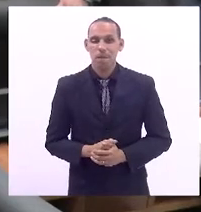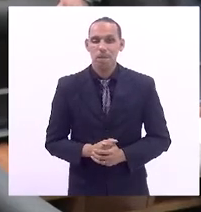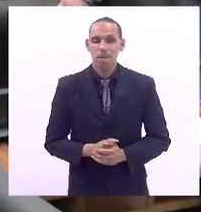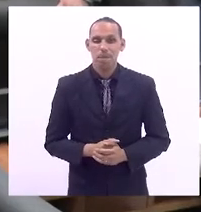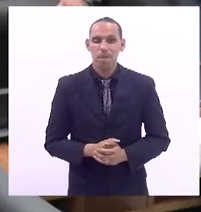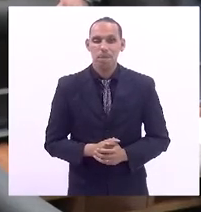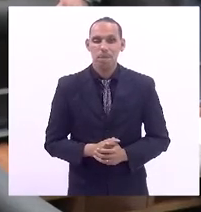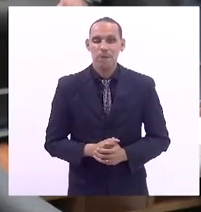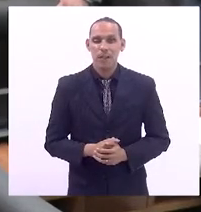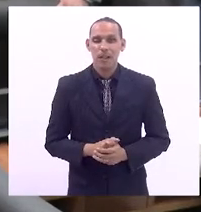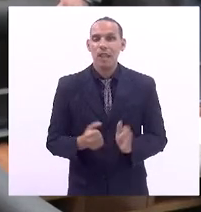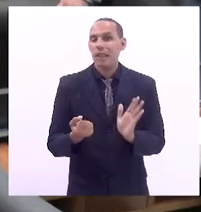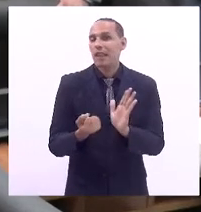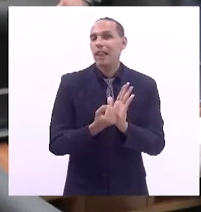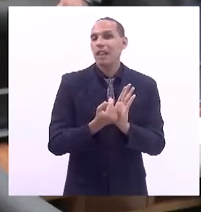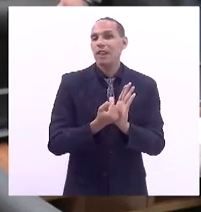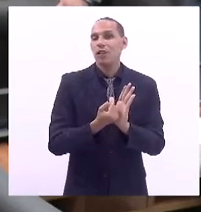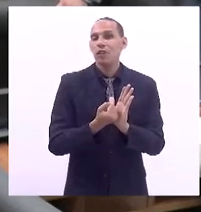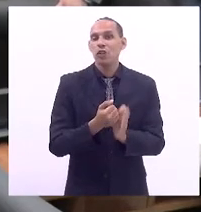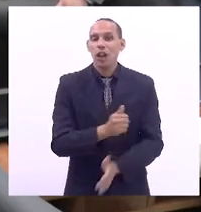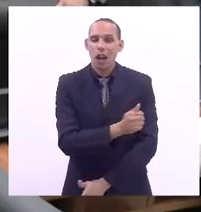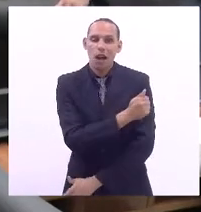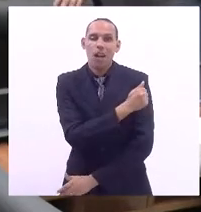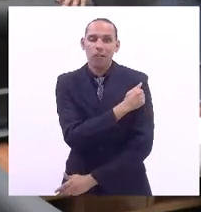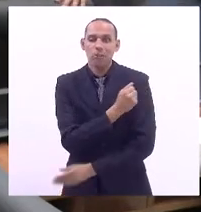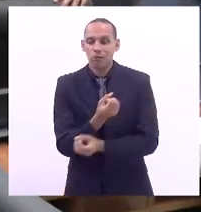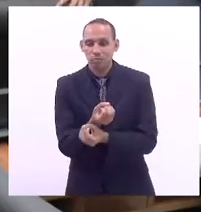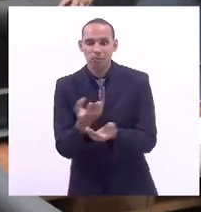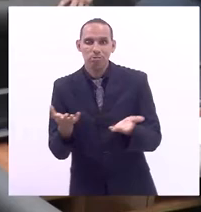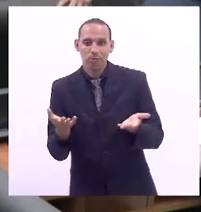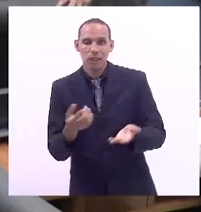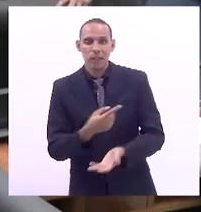o selo de estudantes doadores e